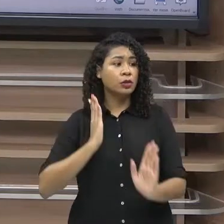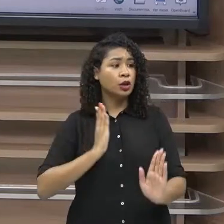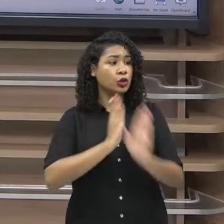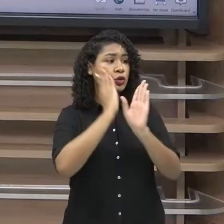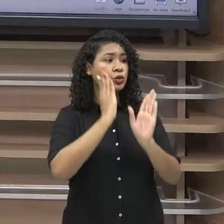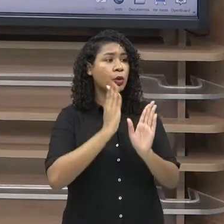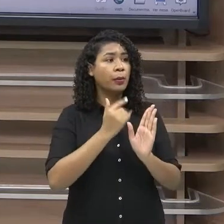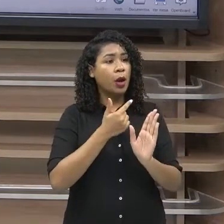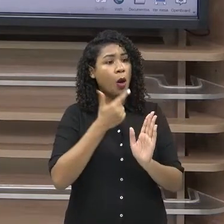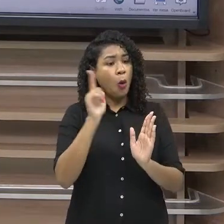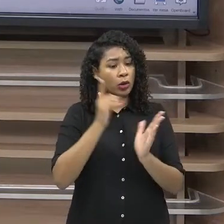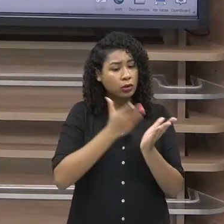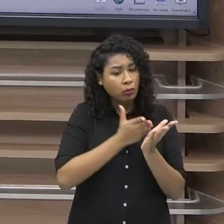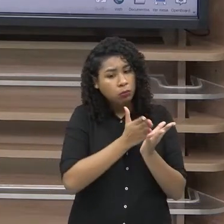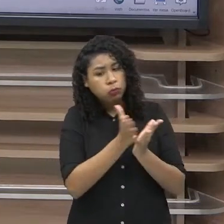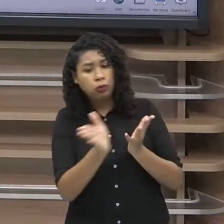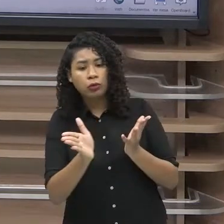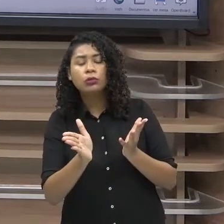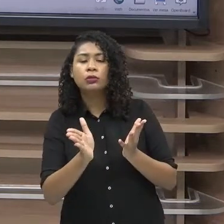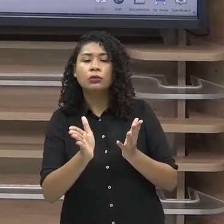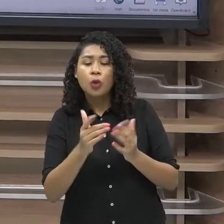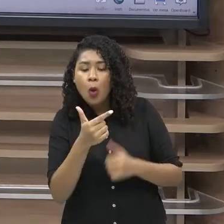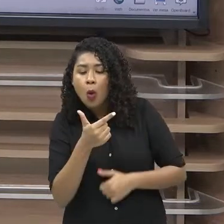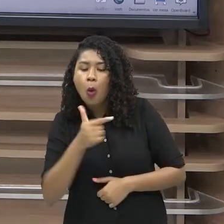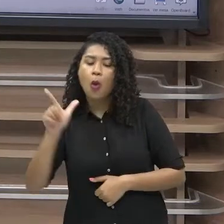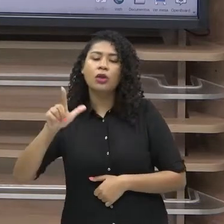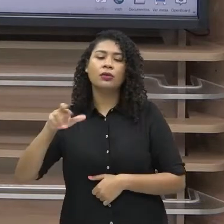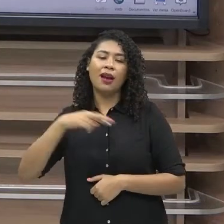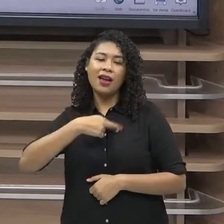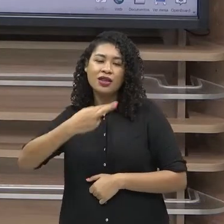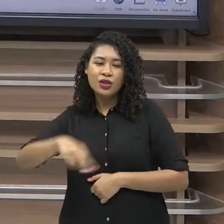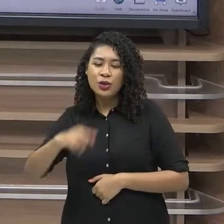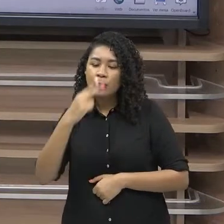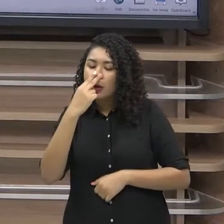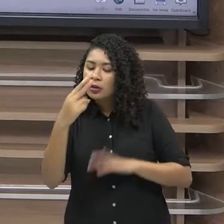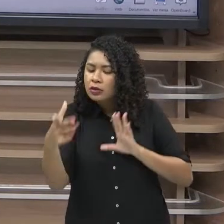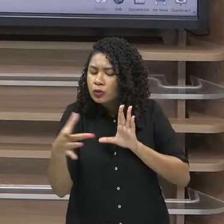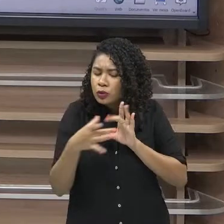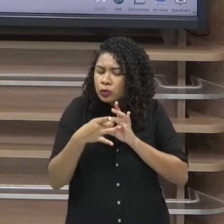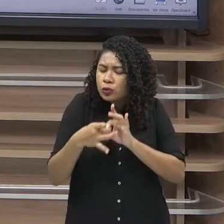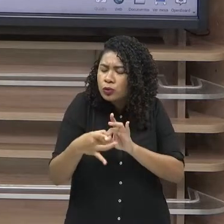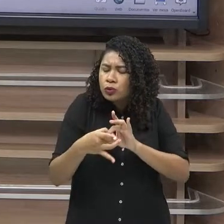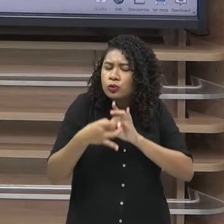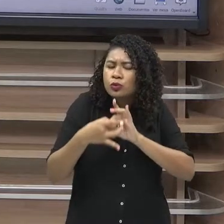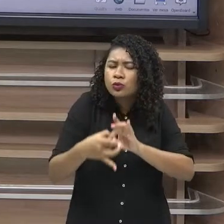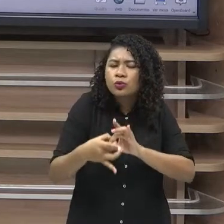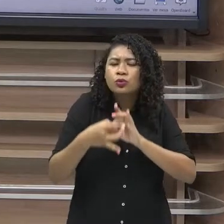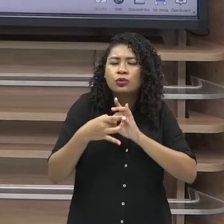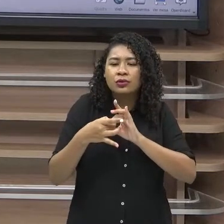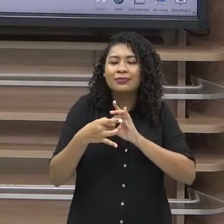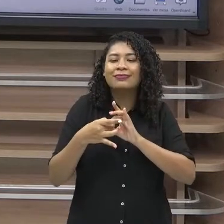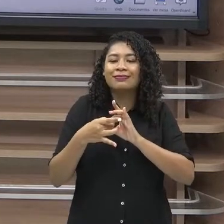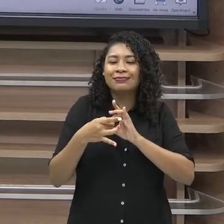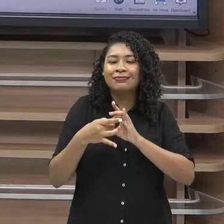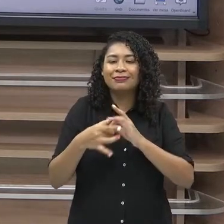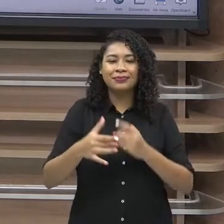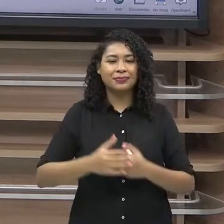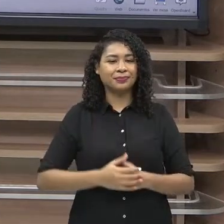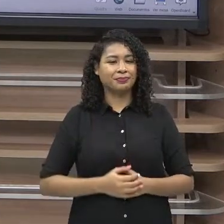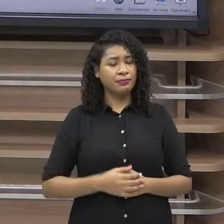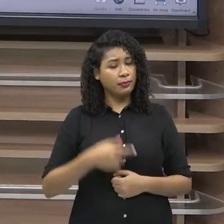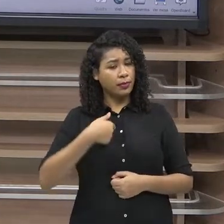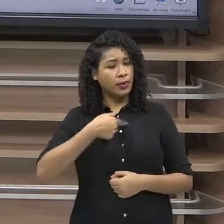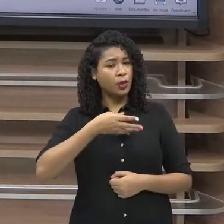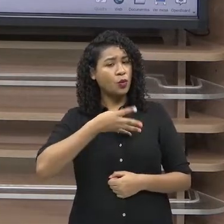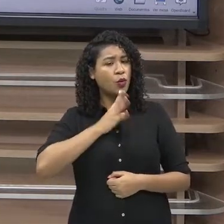vertente religiosa que fez com que ela se identificasse, né? Conheço pessoas,